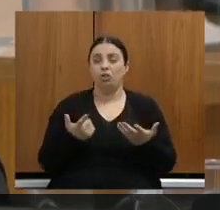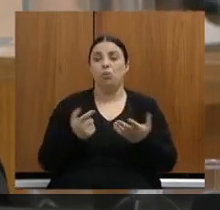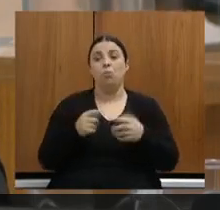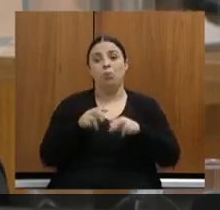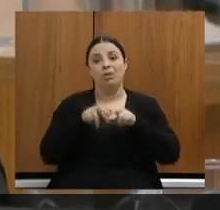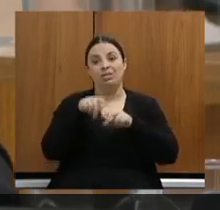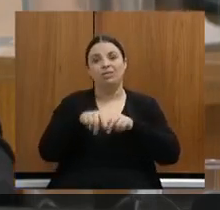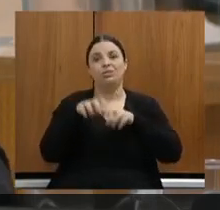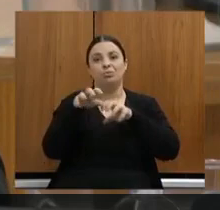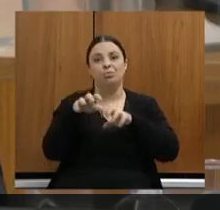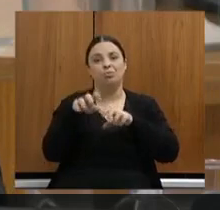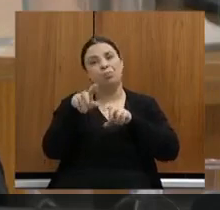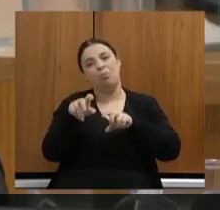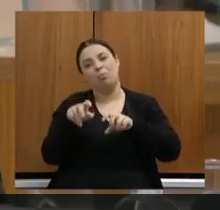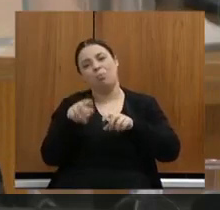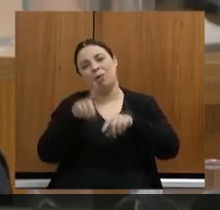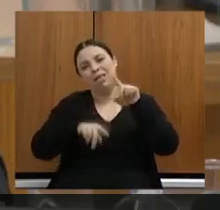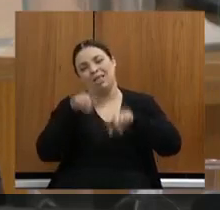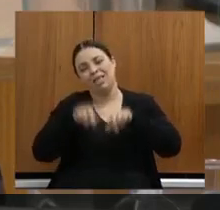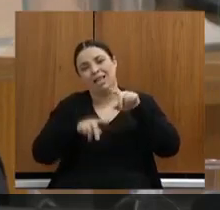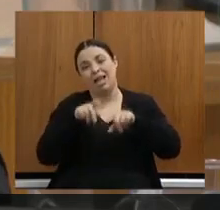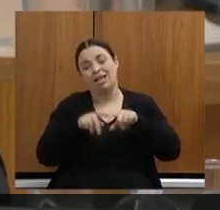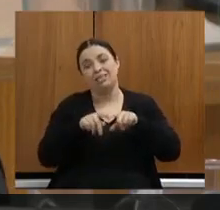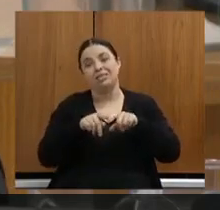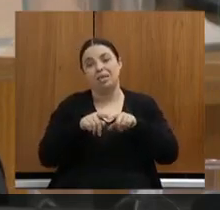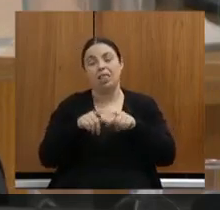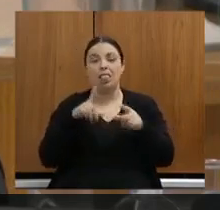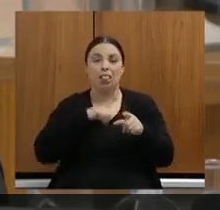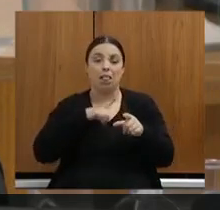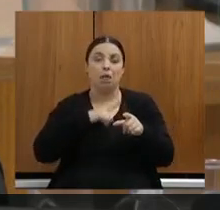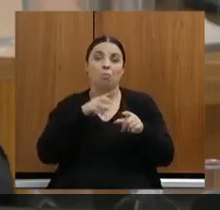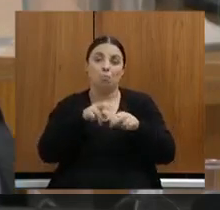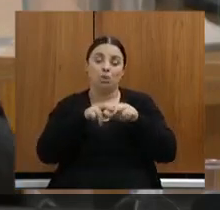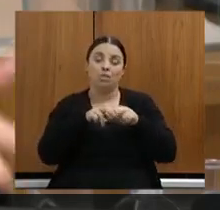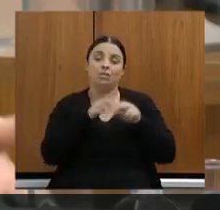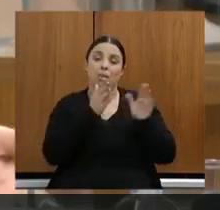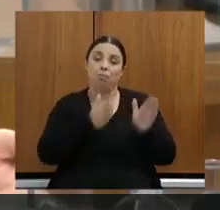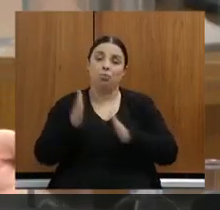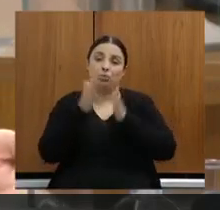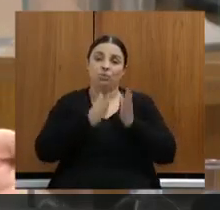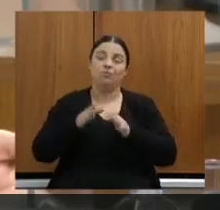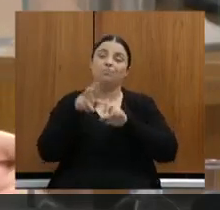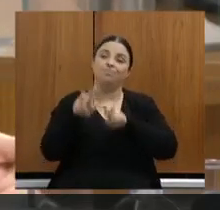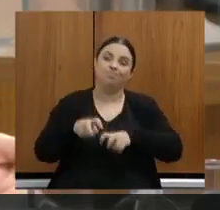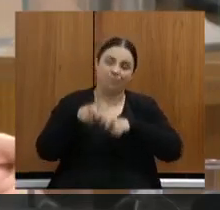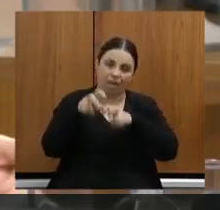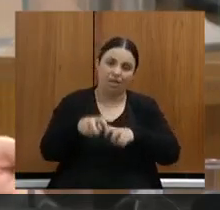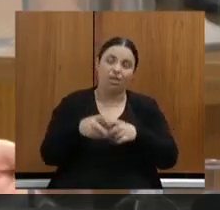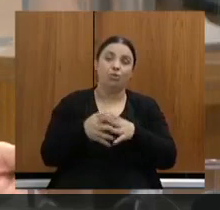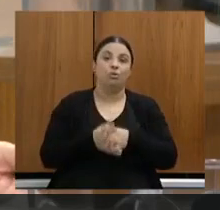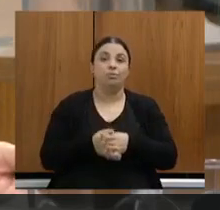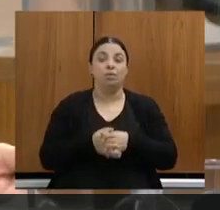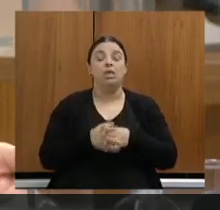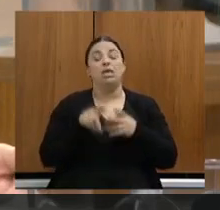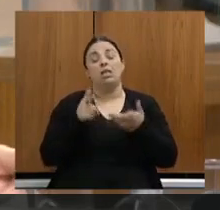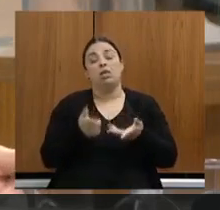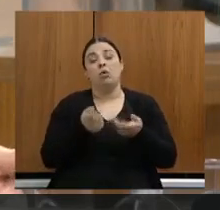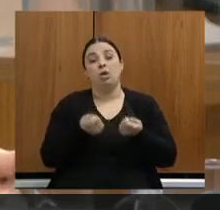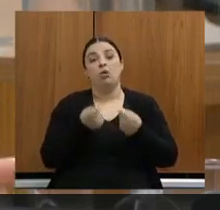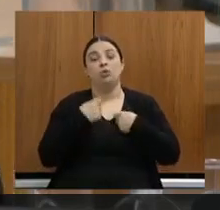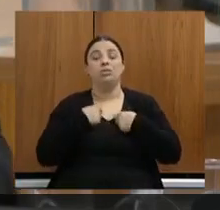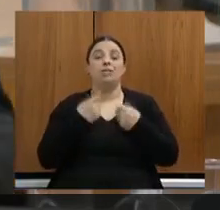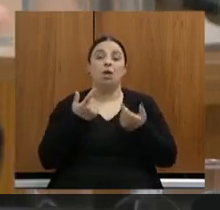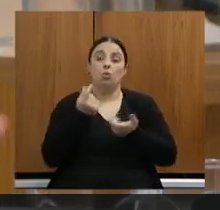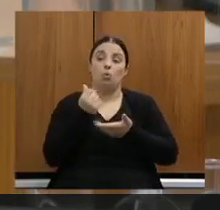agricultura aqui no Brasil mas até lá pelo menos já vão equilibrando o que nos permite uma balança e um investimento